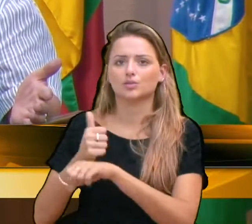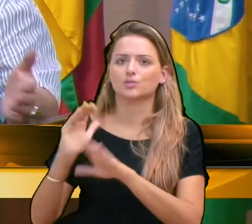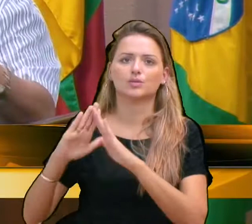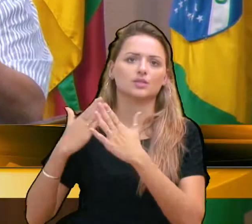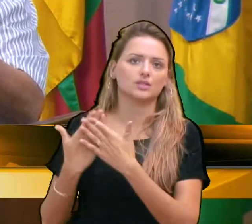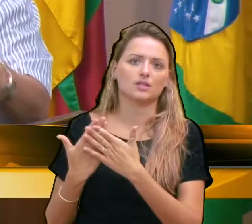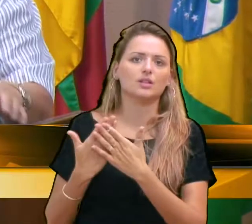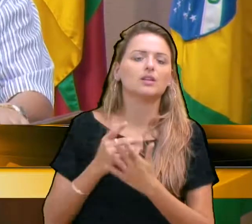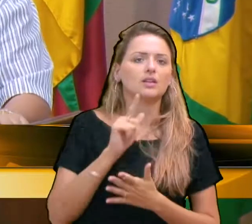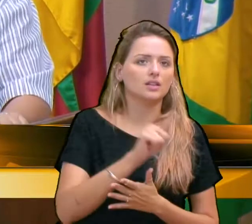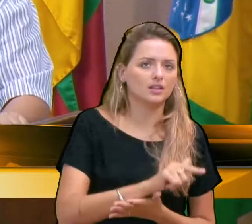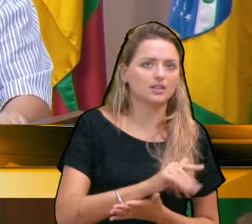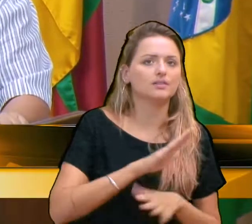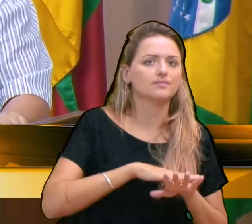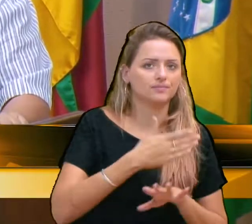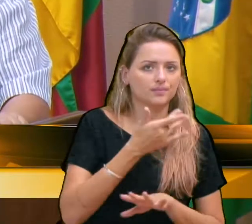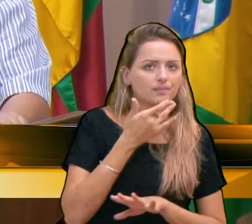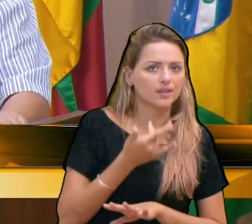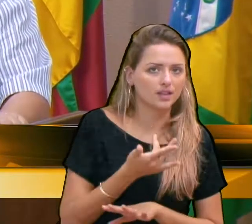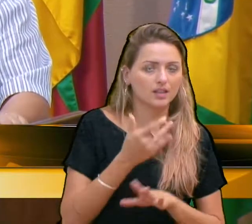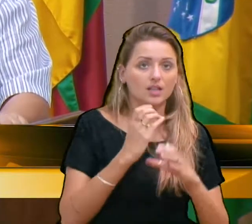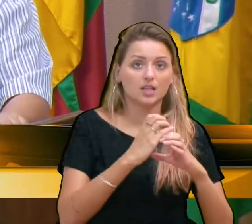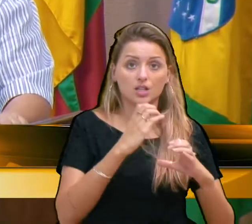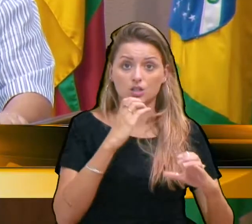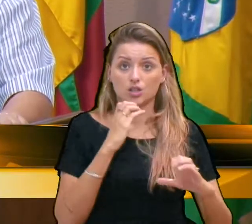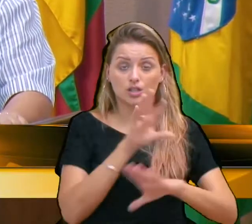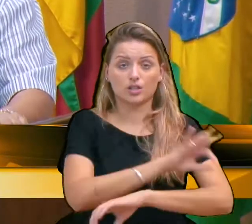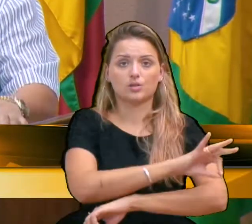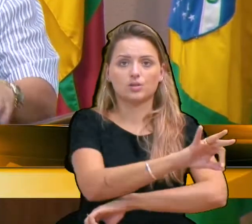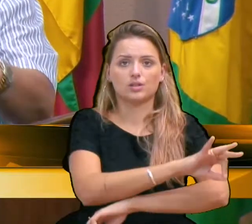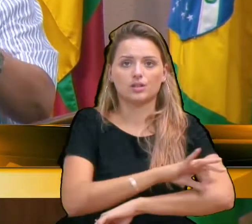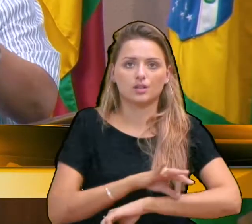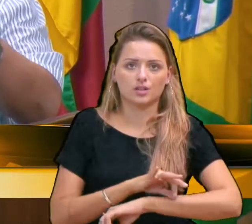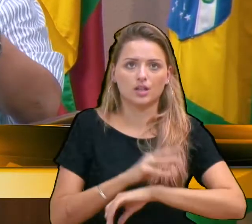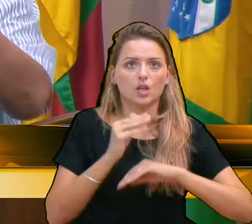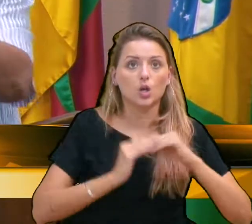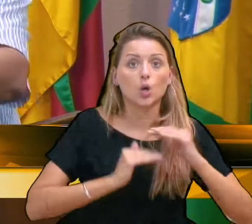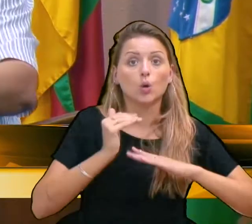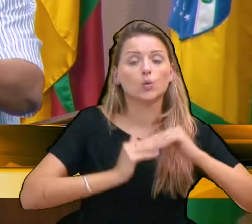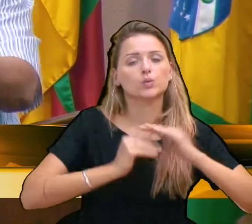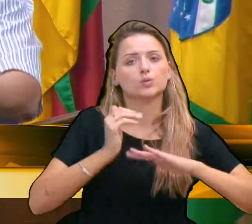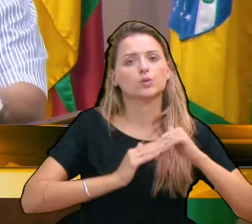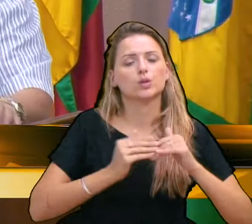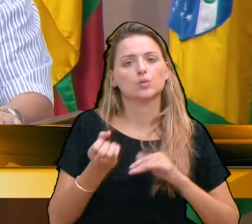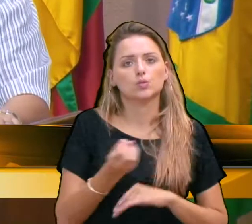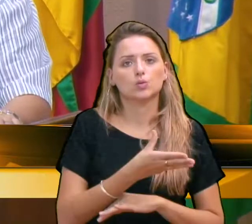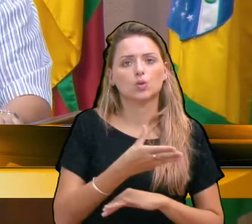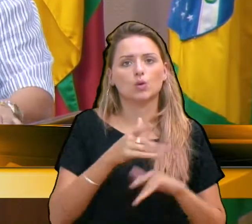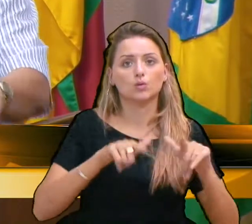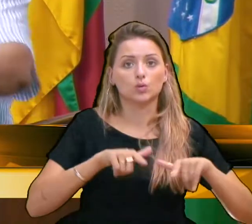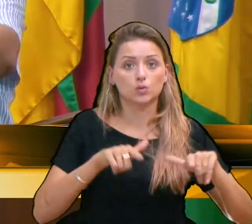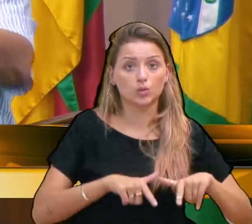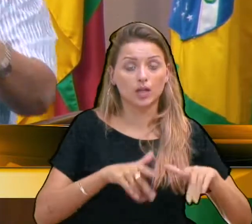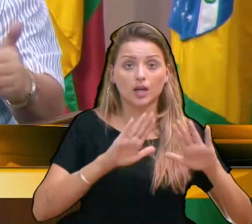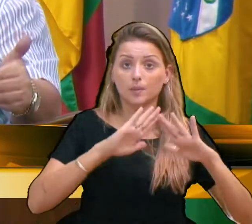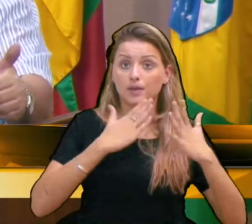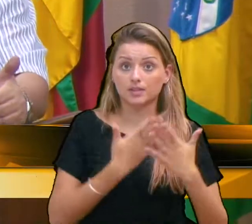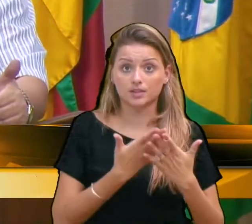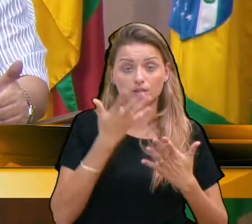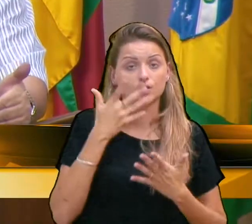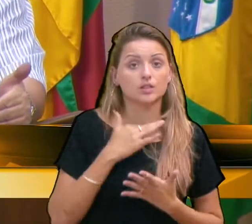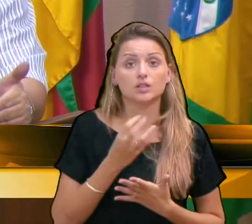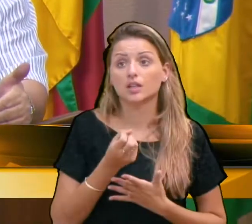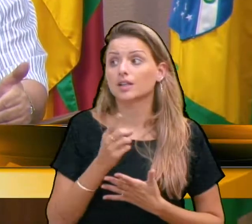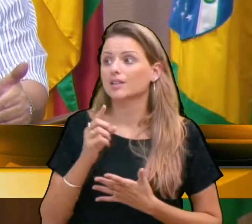mais fácil, já disseram aqui, engenheiros, arquitetos, você construir um novo espaço, uma escola infantil, do que reformar